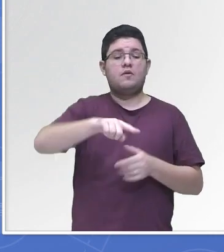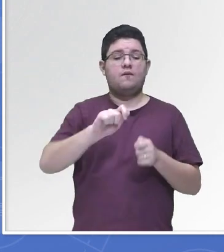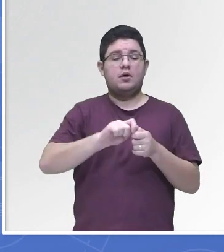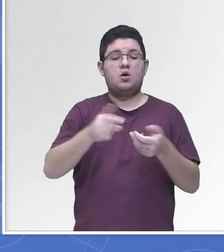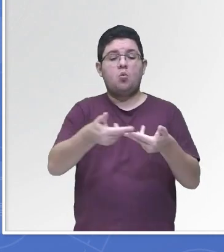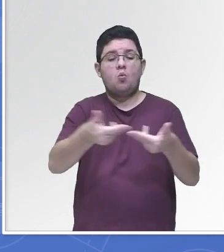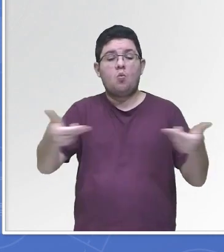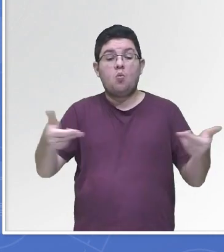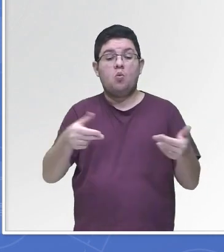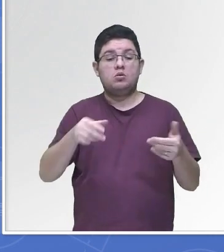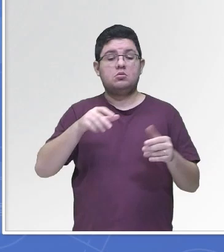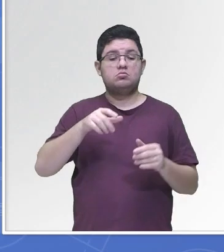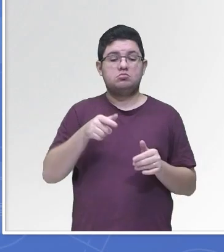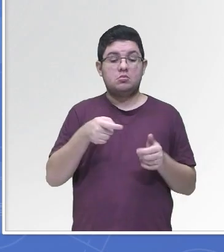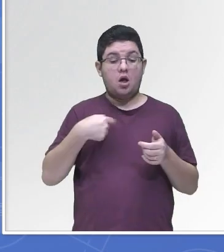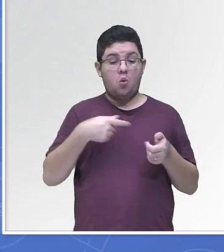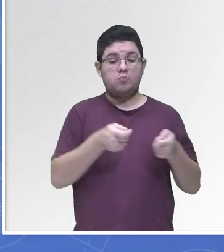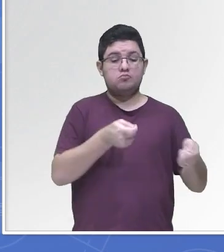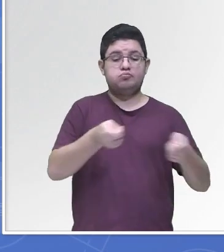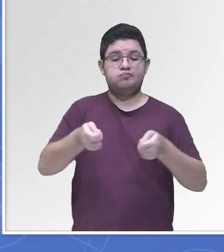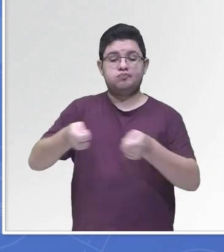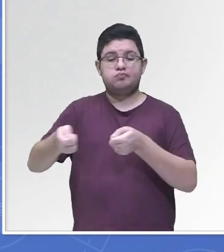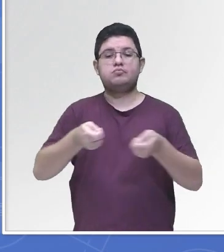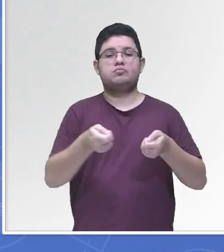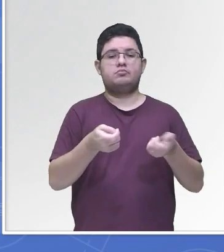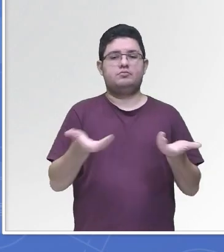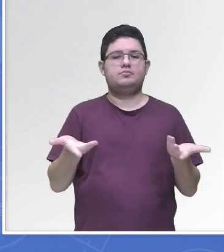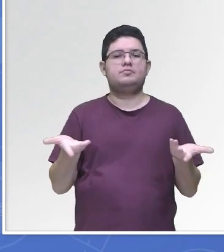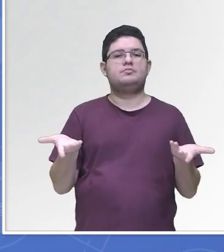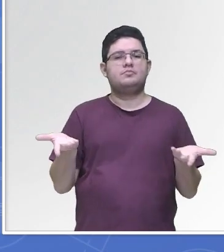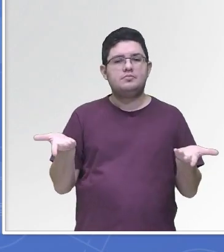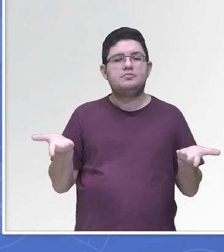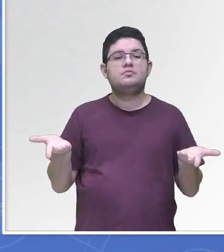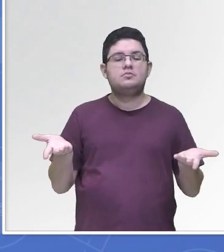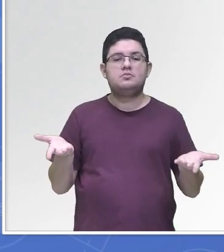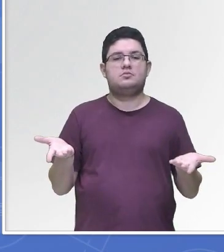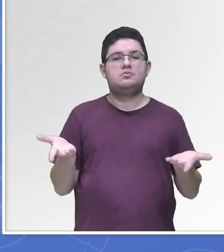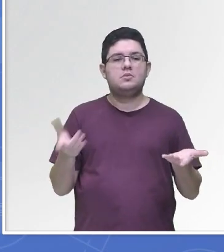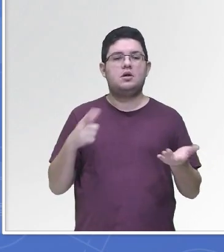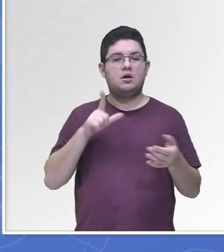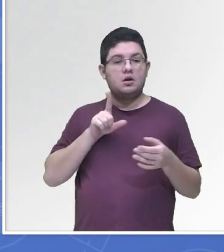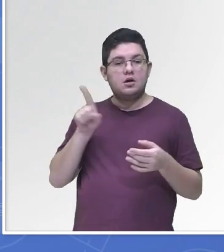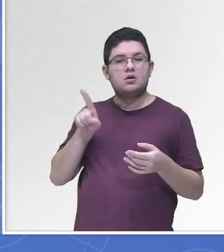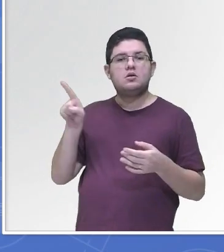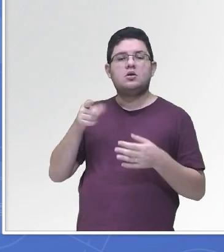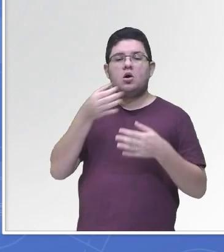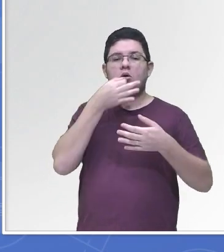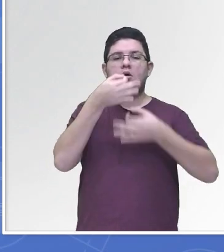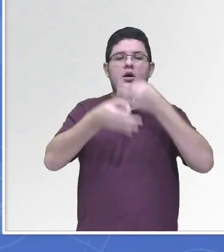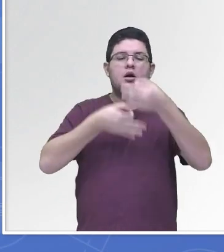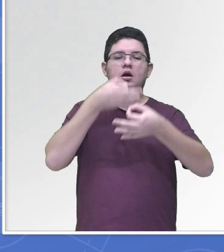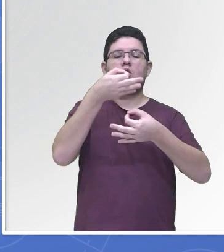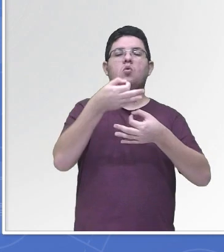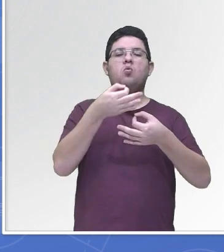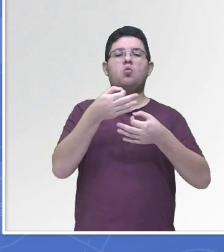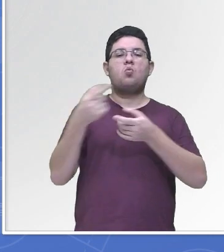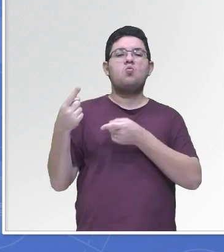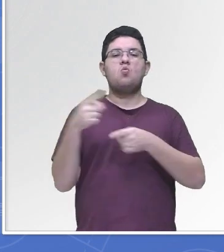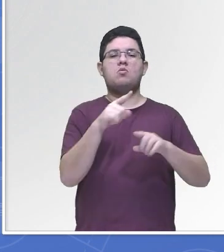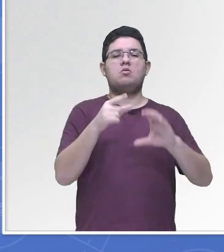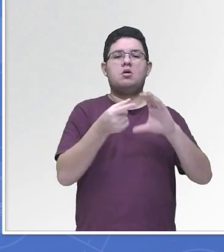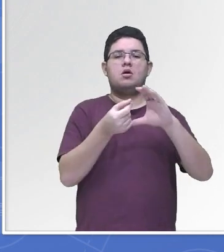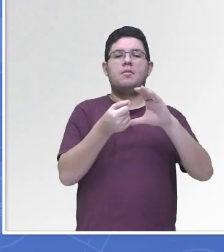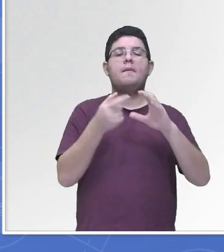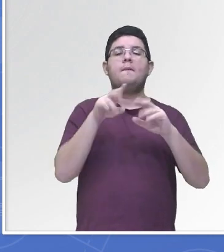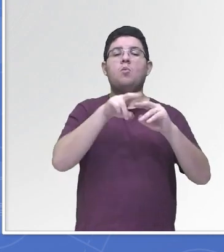vocês ajam dessa maneira. Então, houve uma grande crítica a esse sistema justamente por causa disso. Porque ele